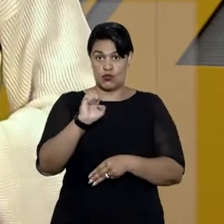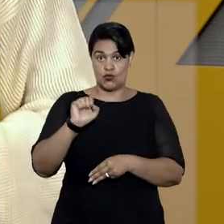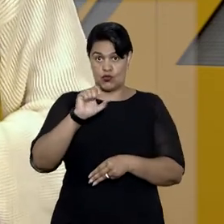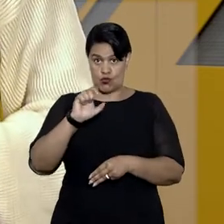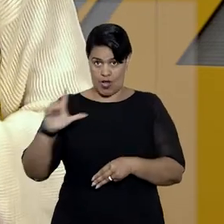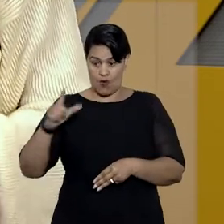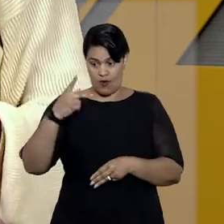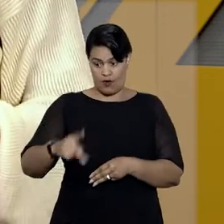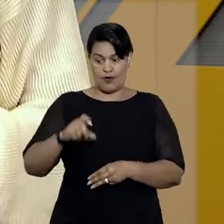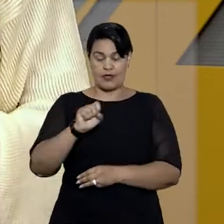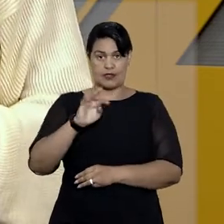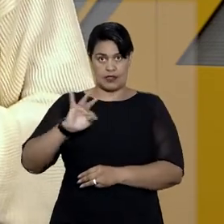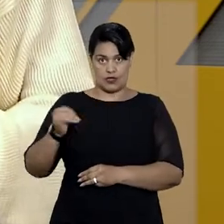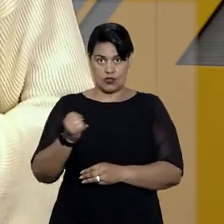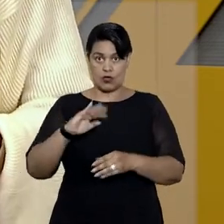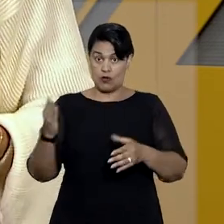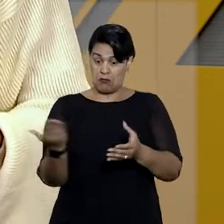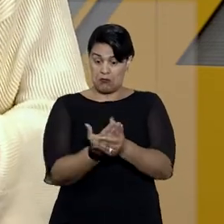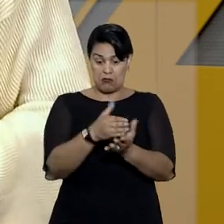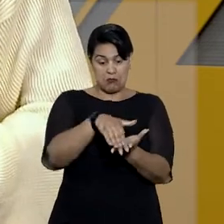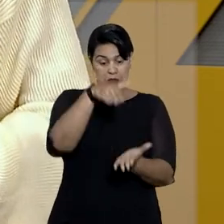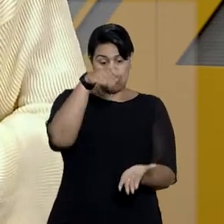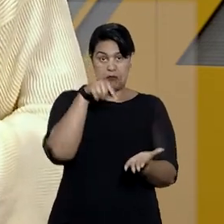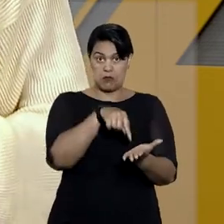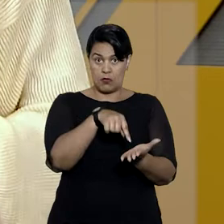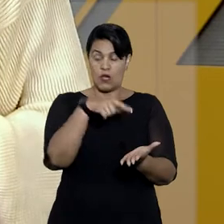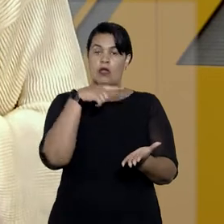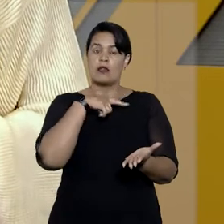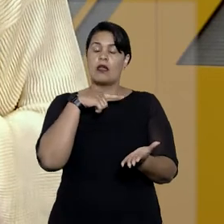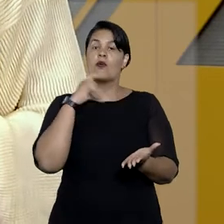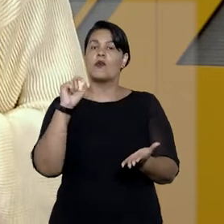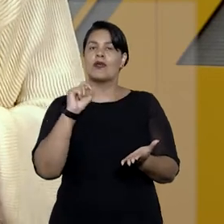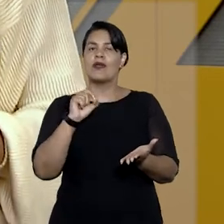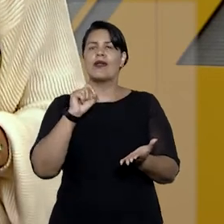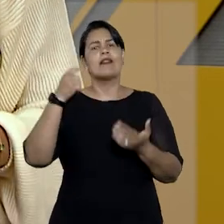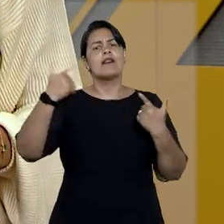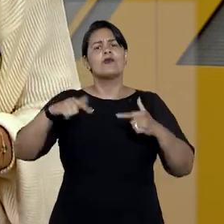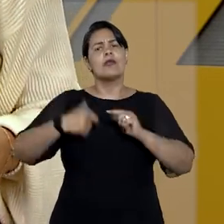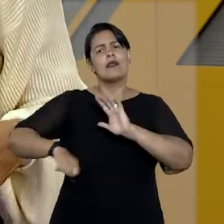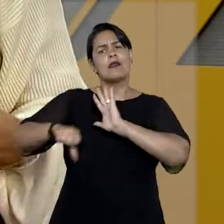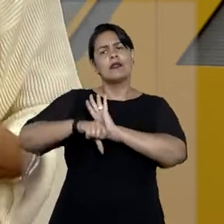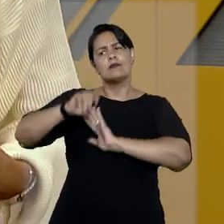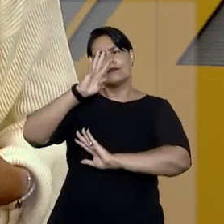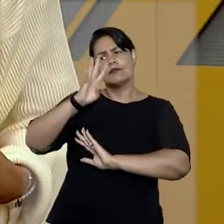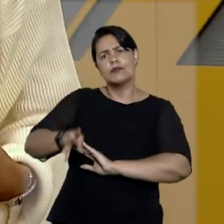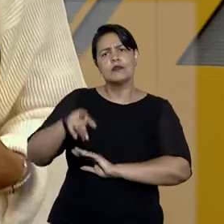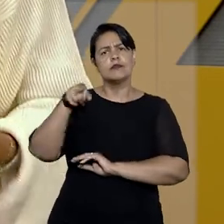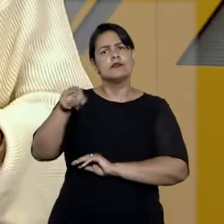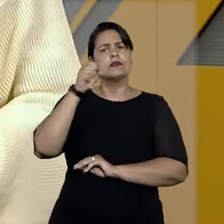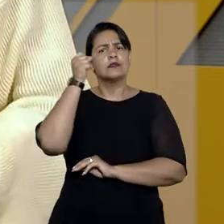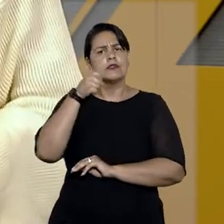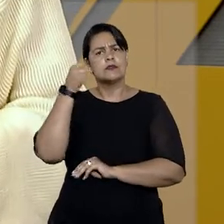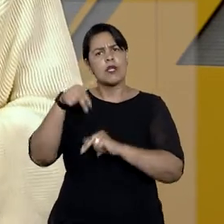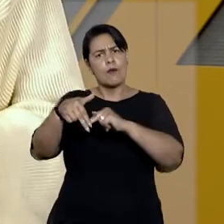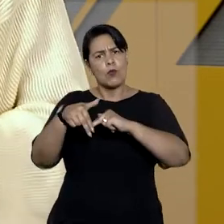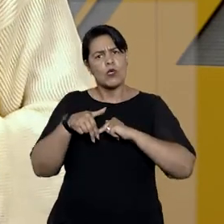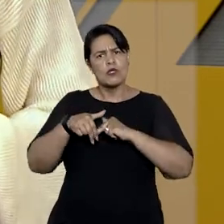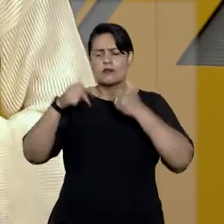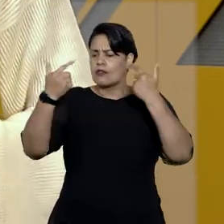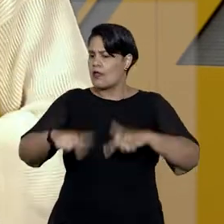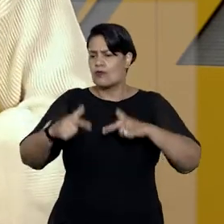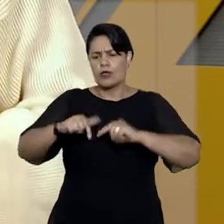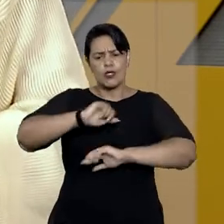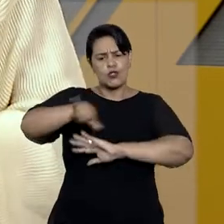Ilan Paciornick, os autos revelam não terem sido imputados crimes eleitorais ao senador e, por isso, não